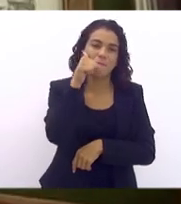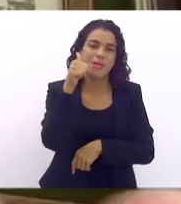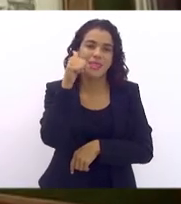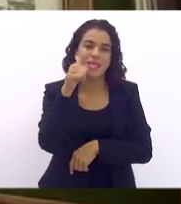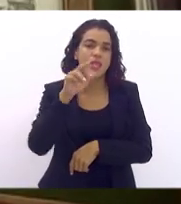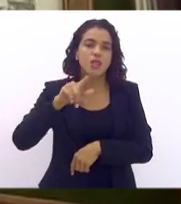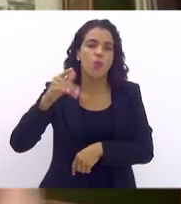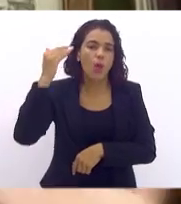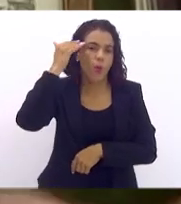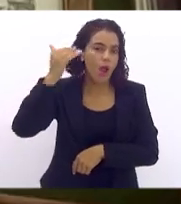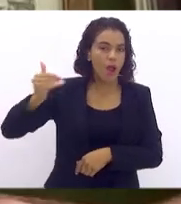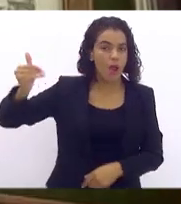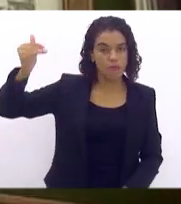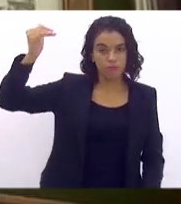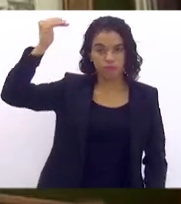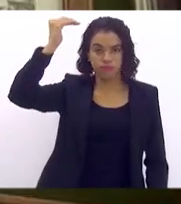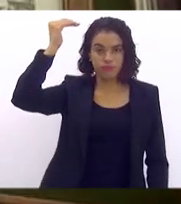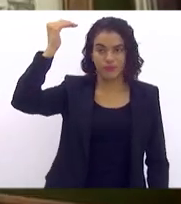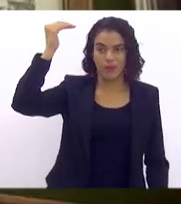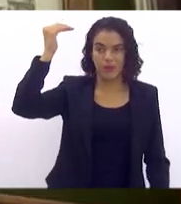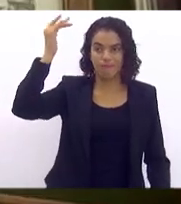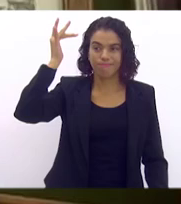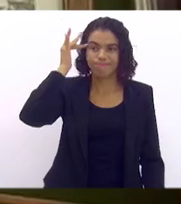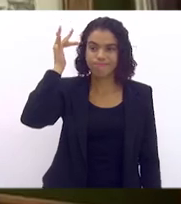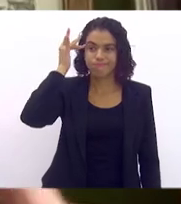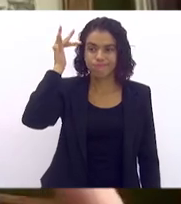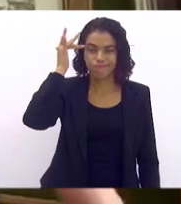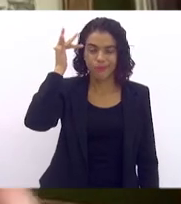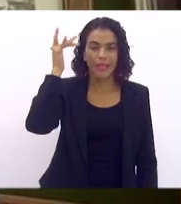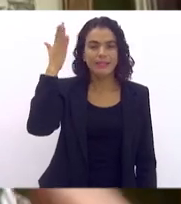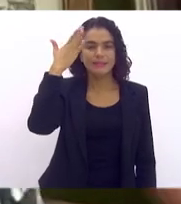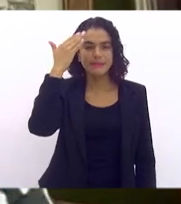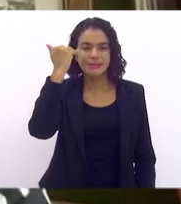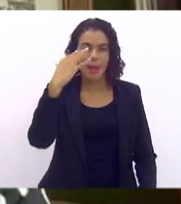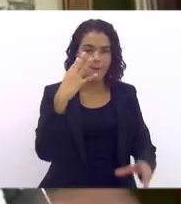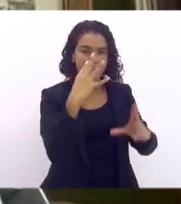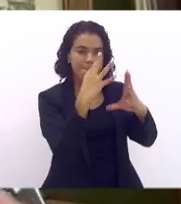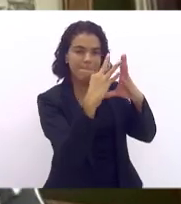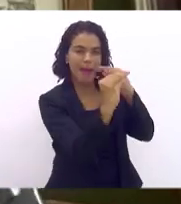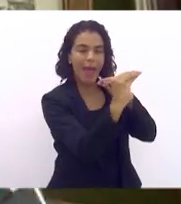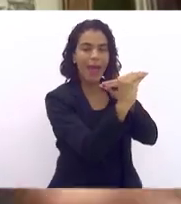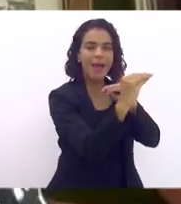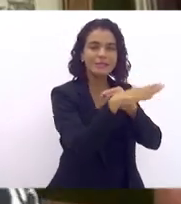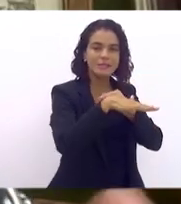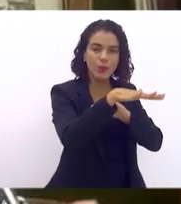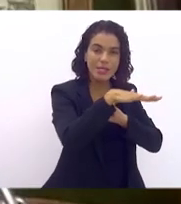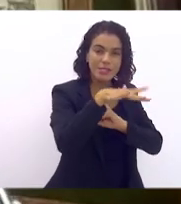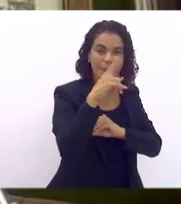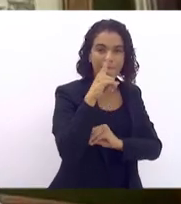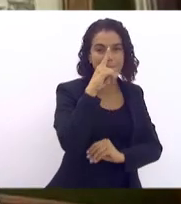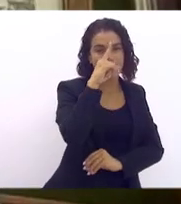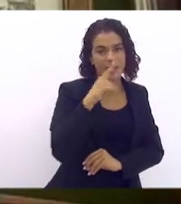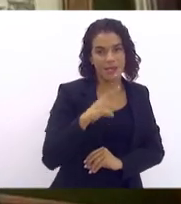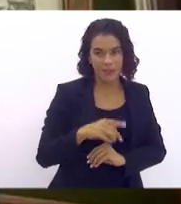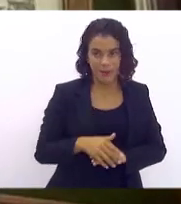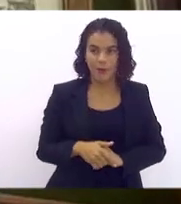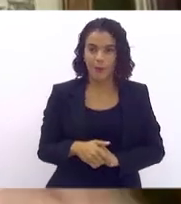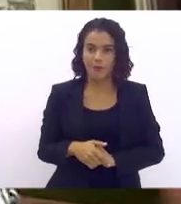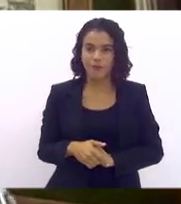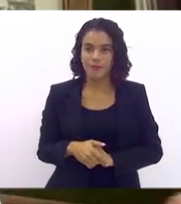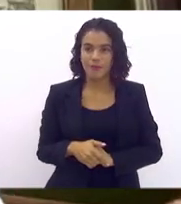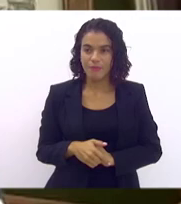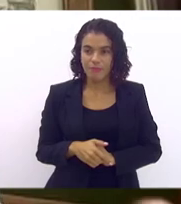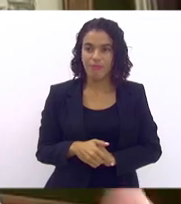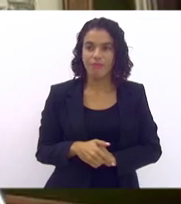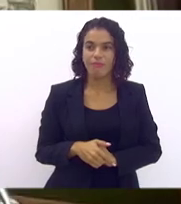não é uma mulher, né, uma mulher adulta e madura, que sabe sair de uma solução ali, de uma situação de perigo. Então, ela